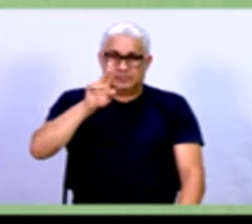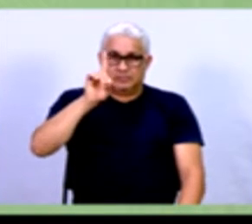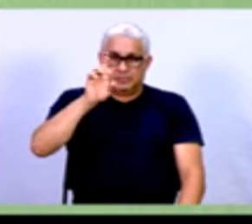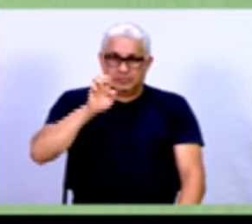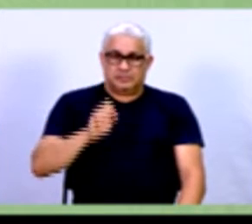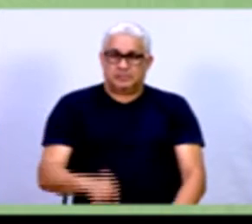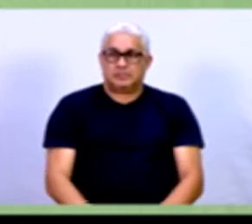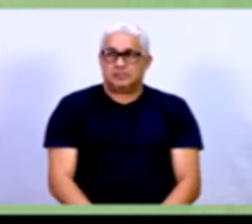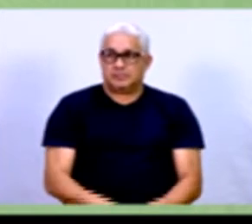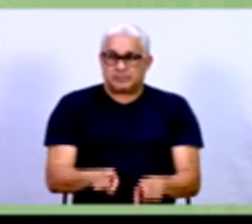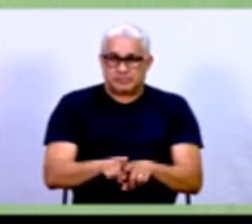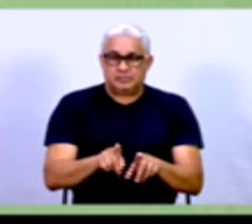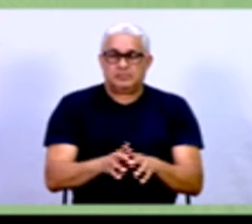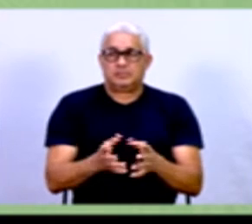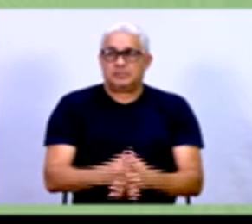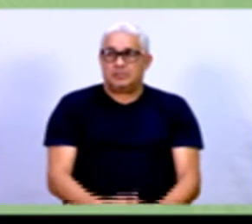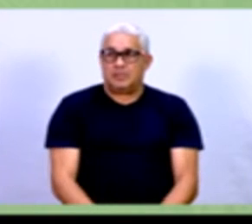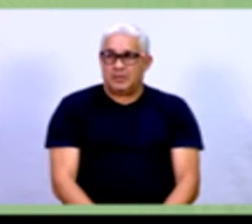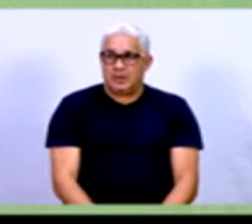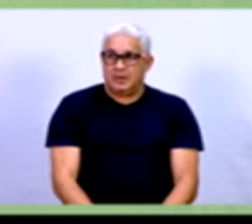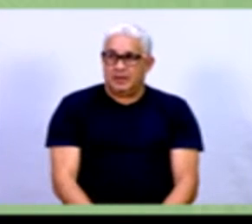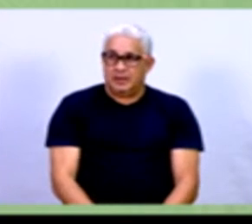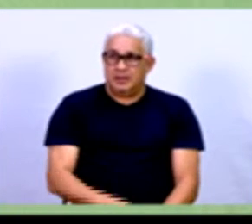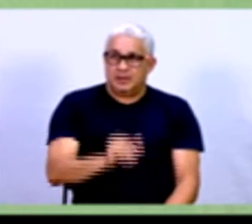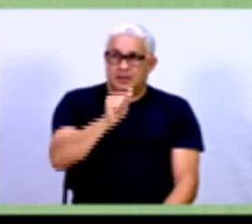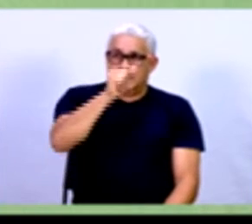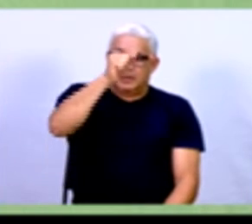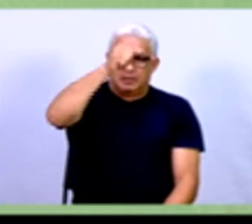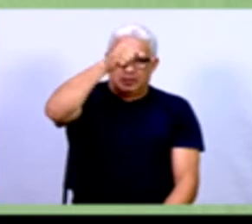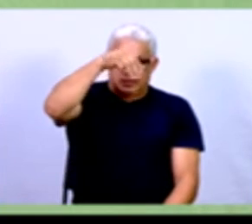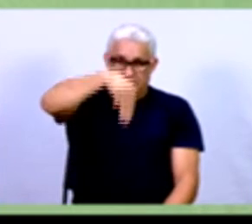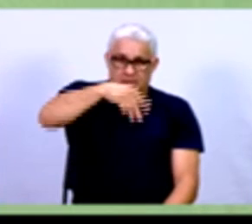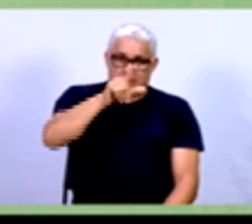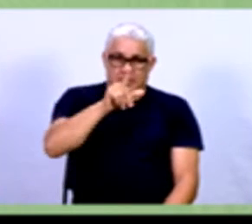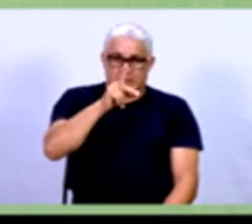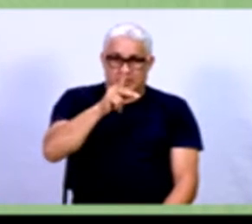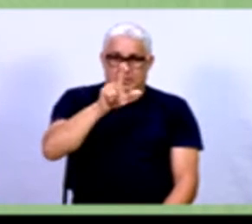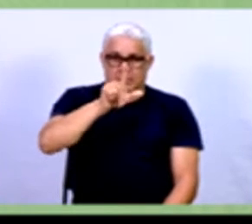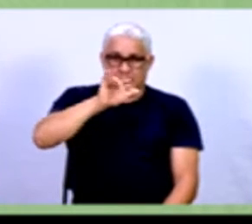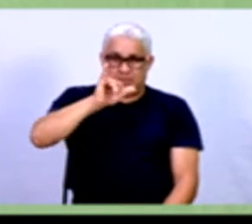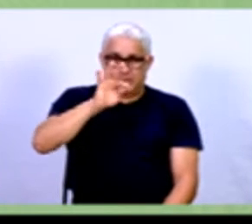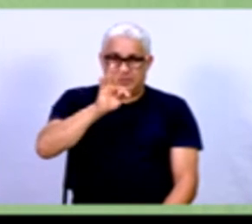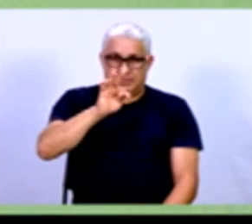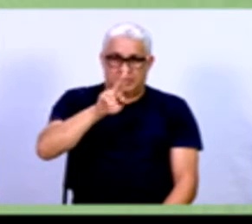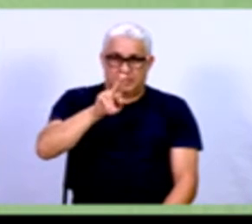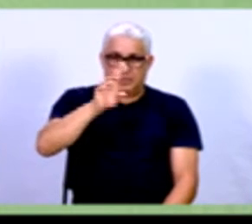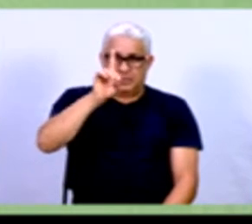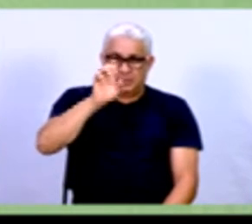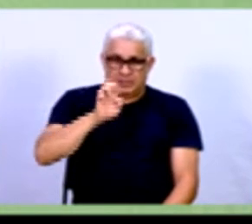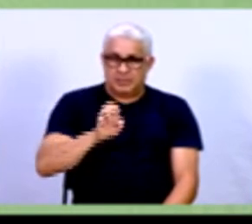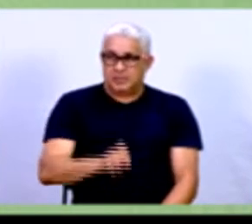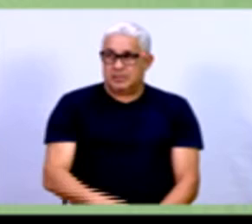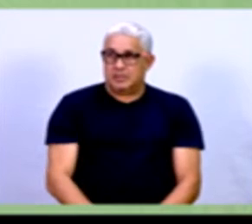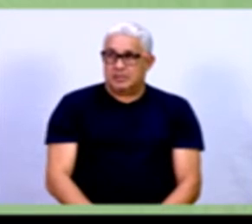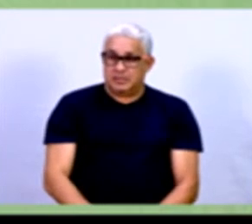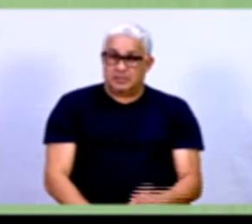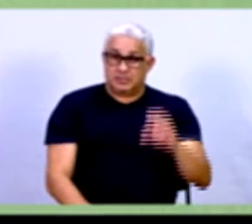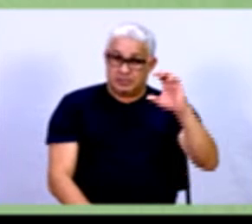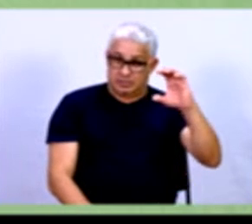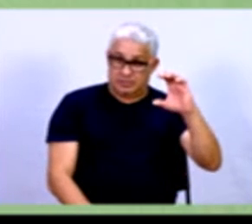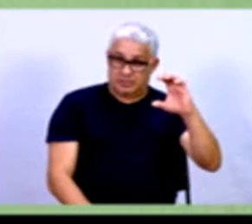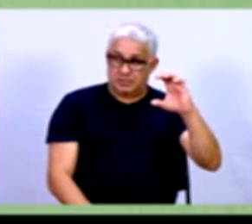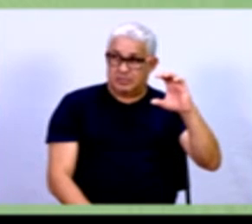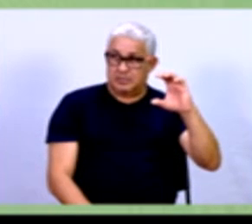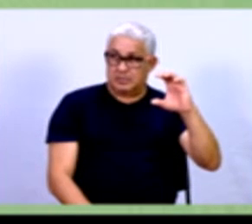do intervalo de classes. Que nós temos uma fórmula aqui, tá? Que a amplitude do intervalo de classes é o C.